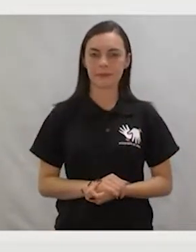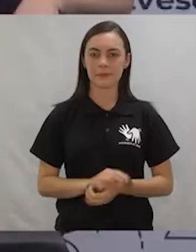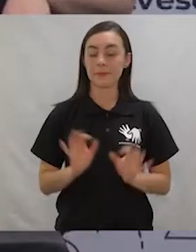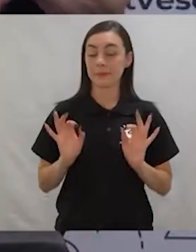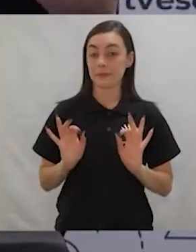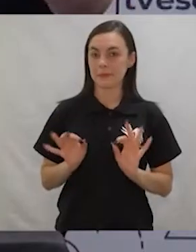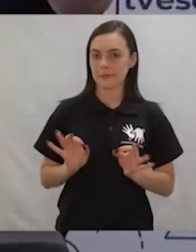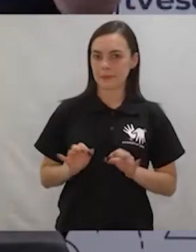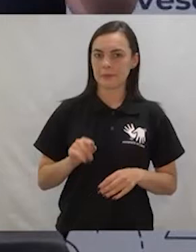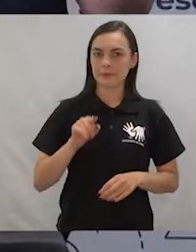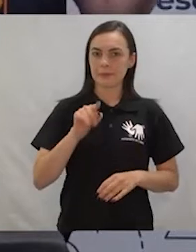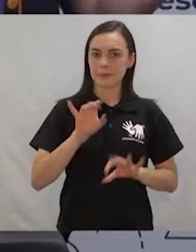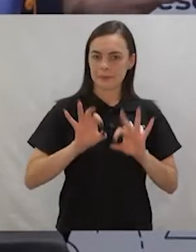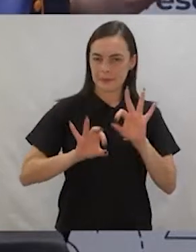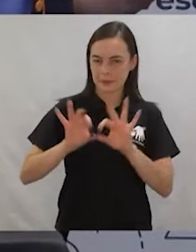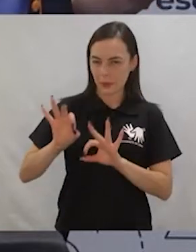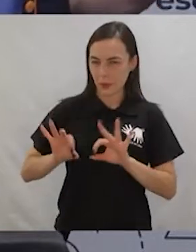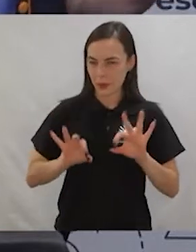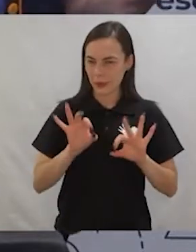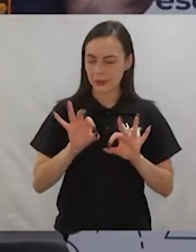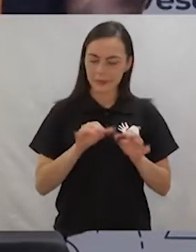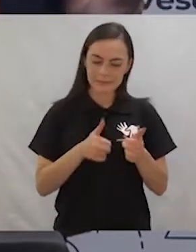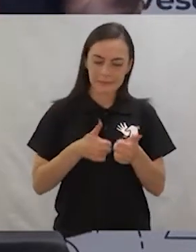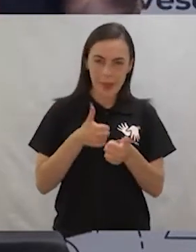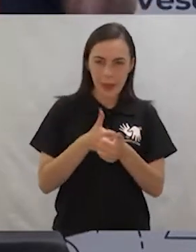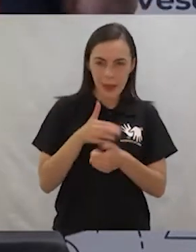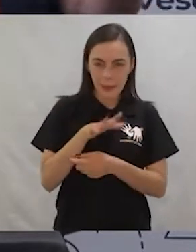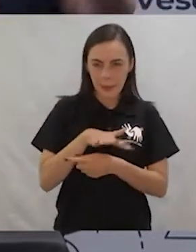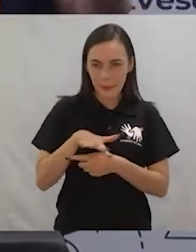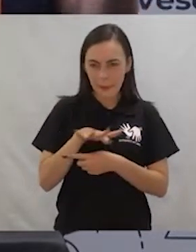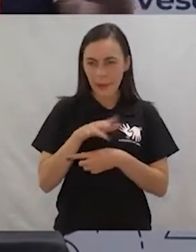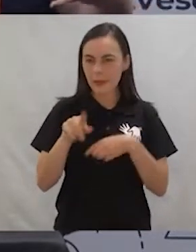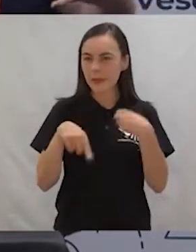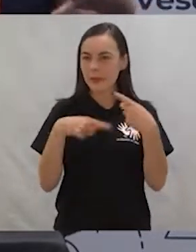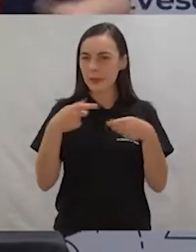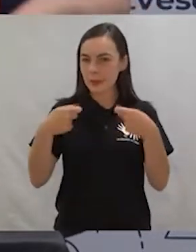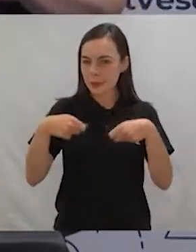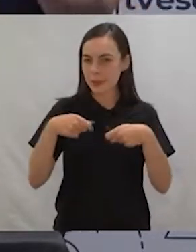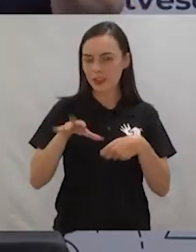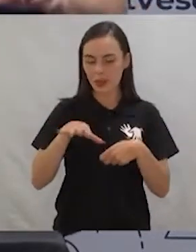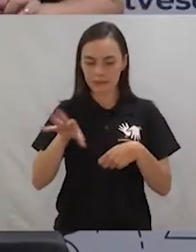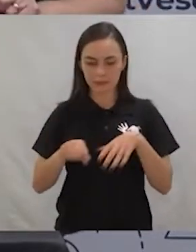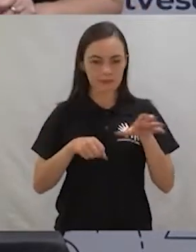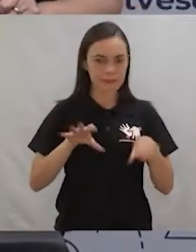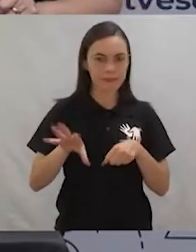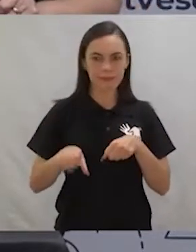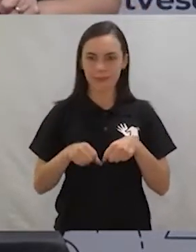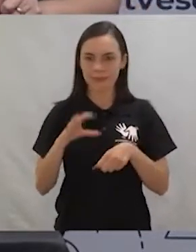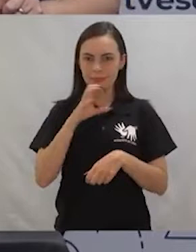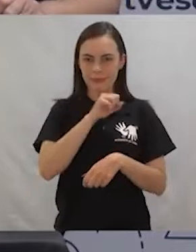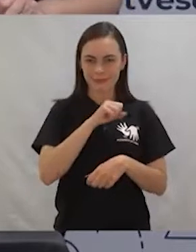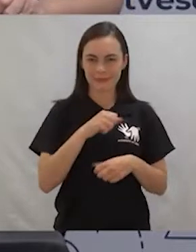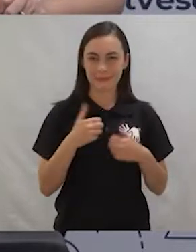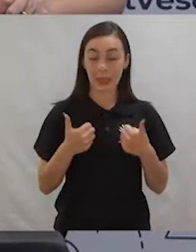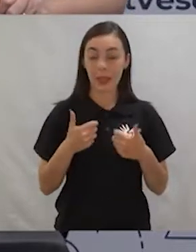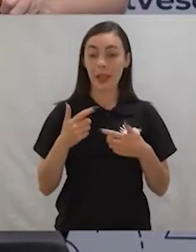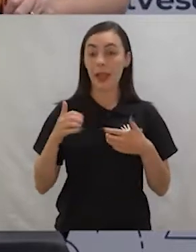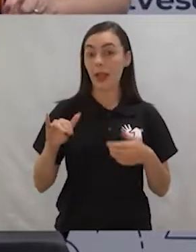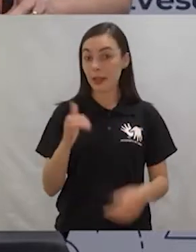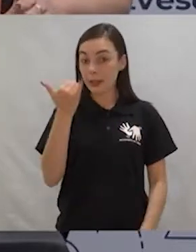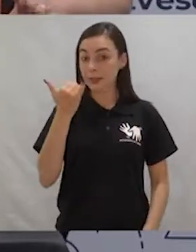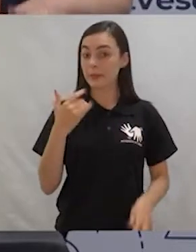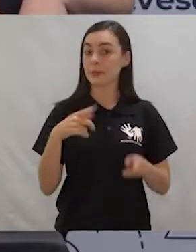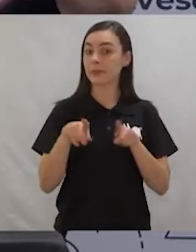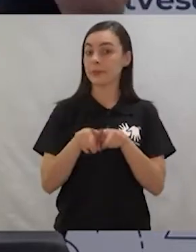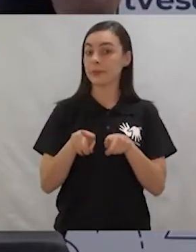Isto mesmo! Vocês vão organizar tudo bem pertinho de vocês ali, que conforme for precisando, já está próximo de vocês. E já